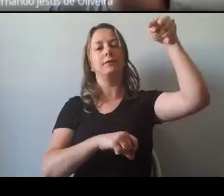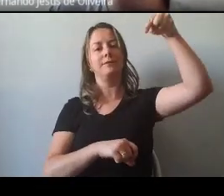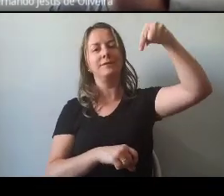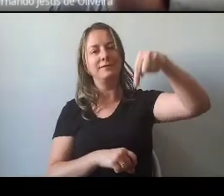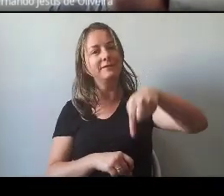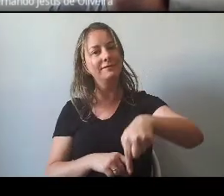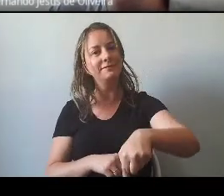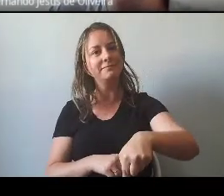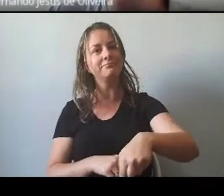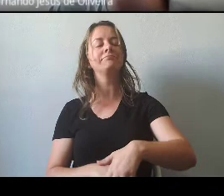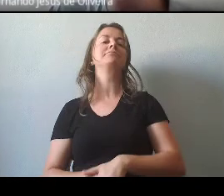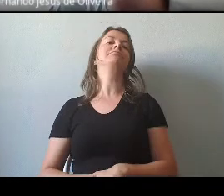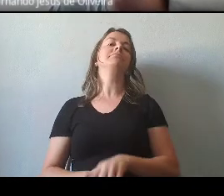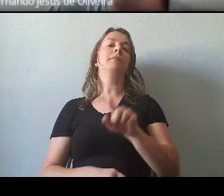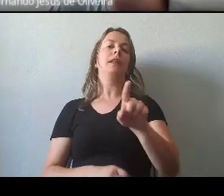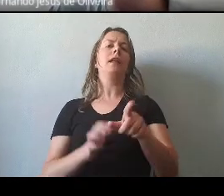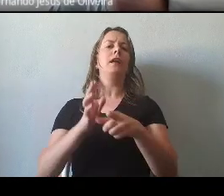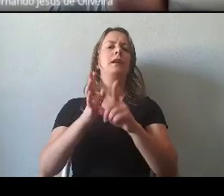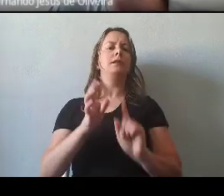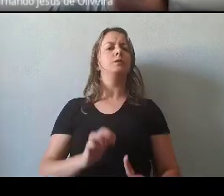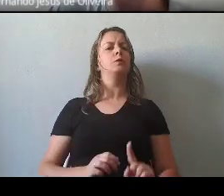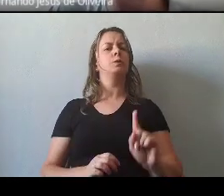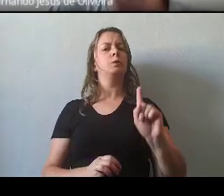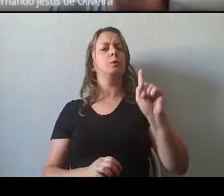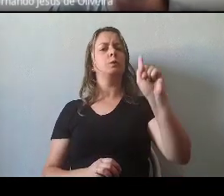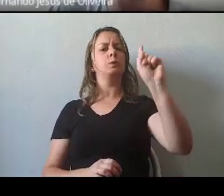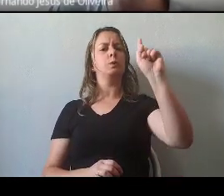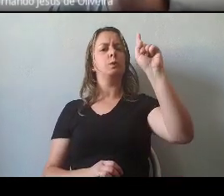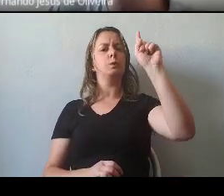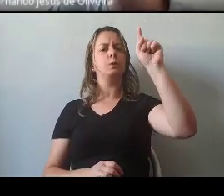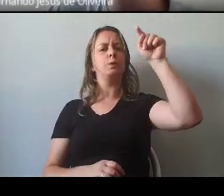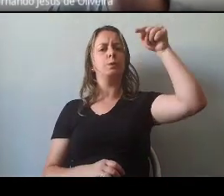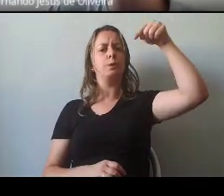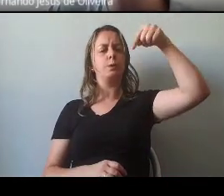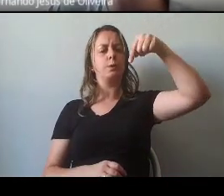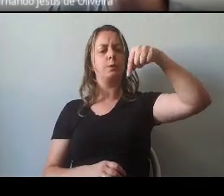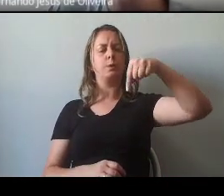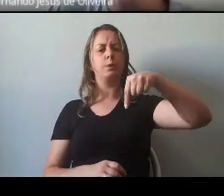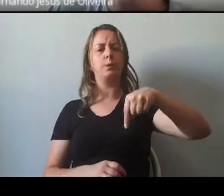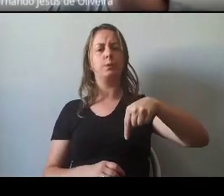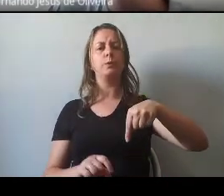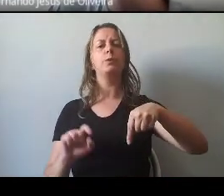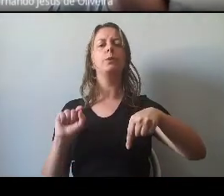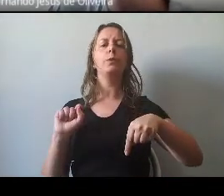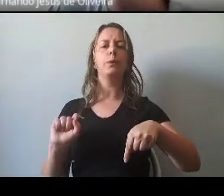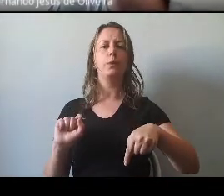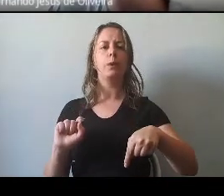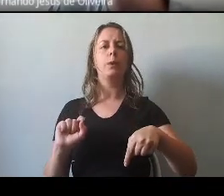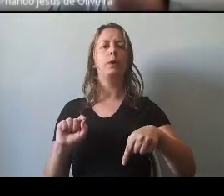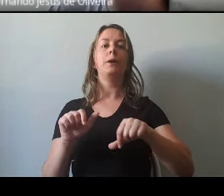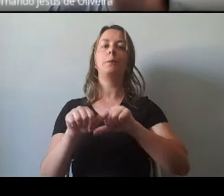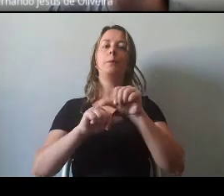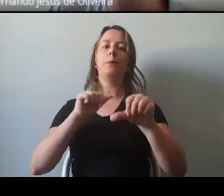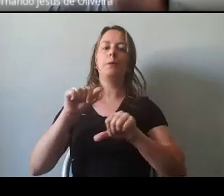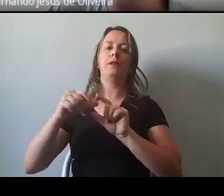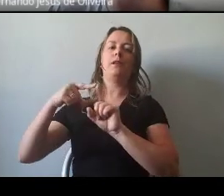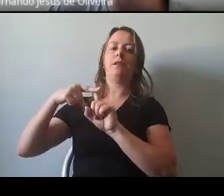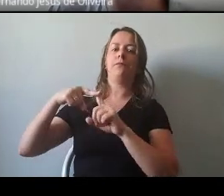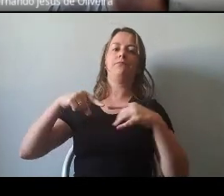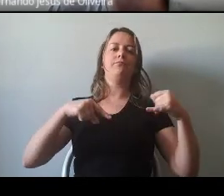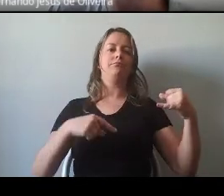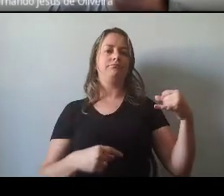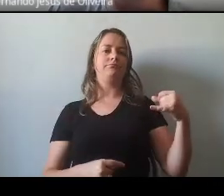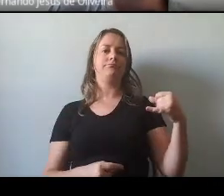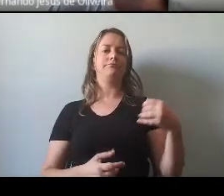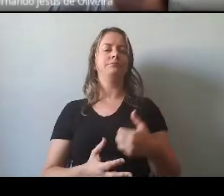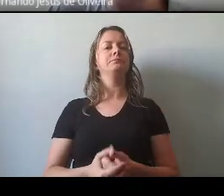ponto de inversão do sentido do movimento. Ele estava subindo, chegou na altura máxima, ele vai inverter, vai começar a